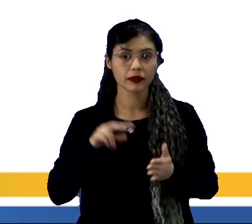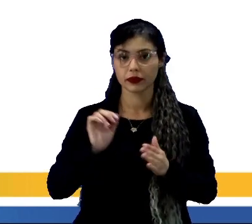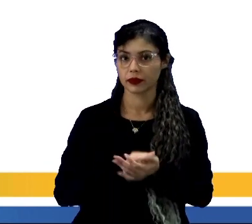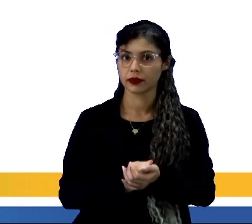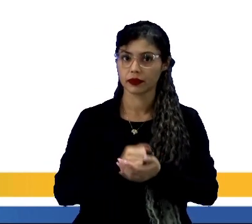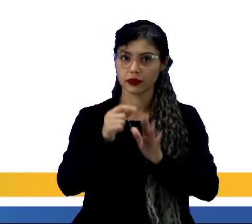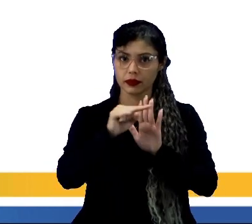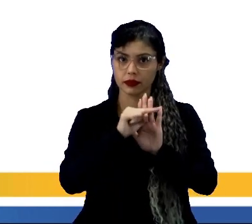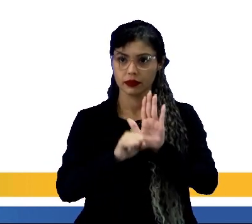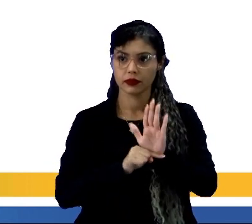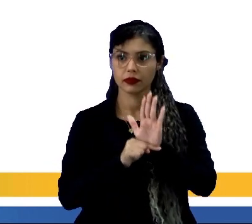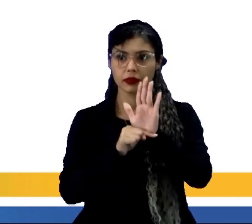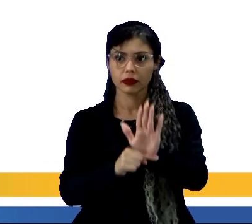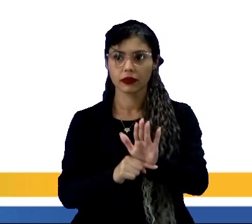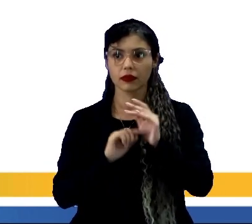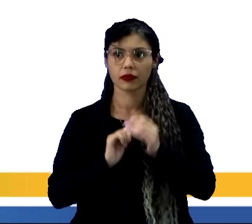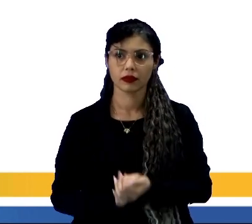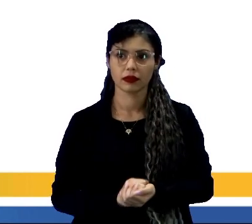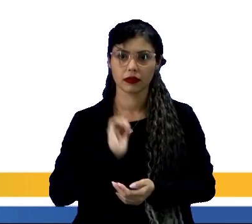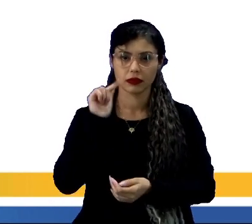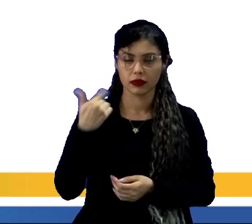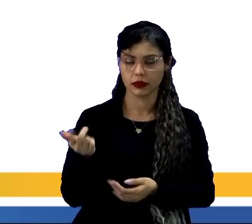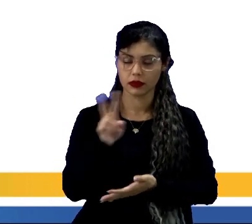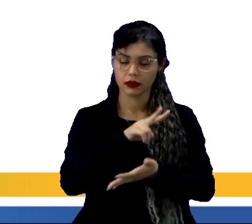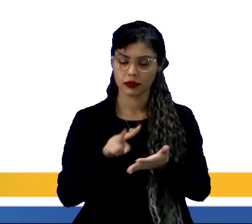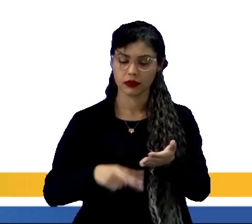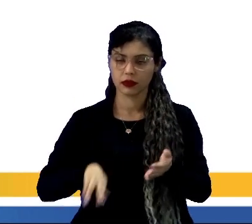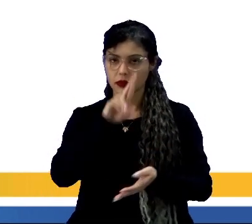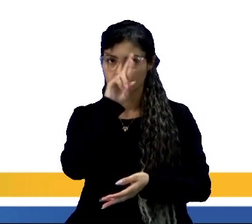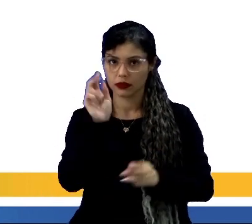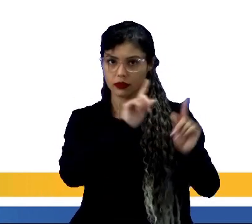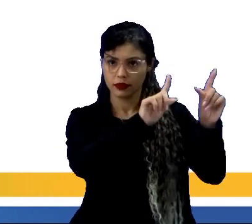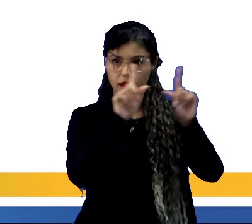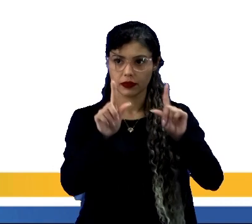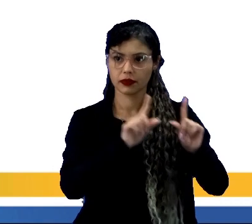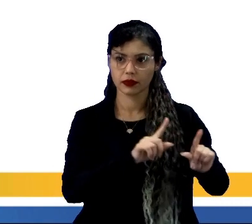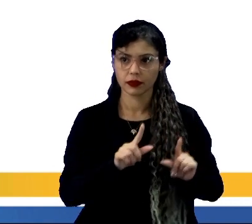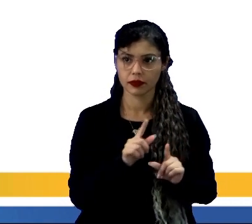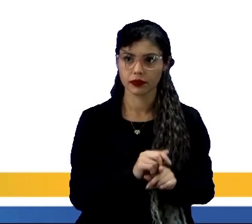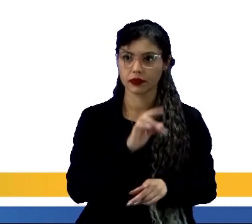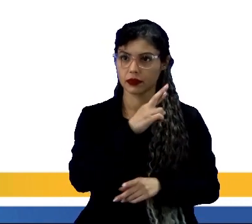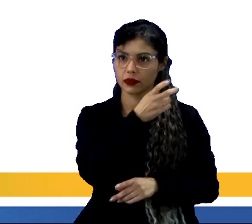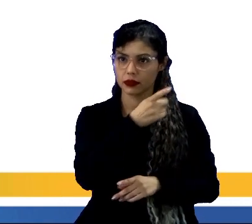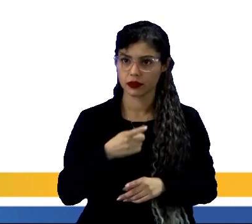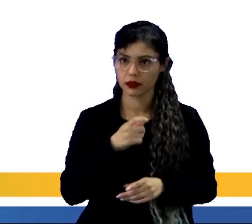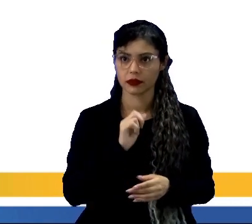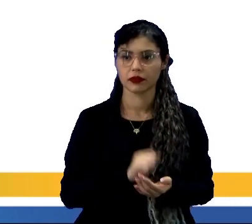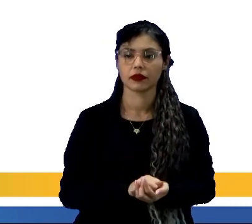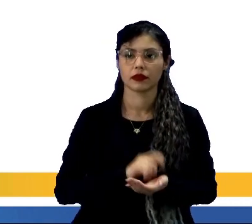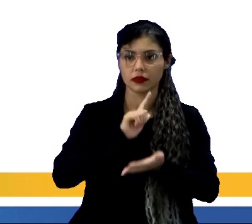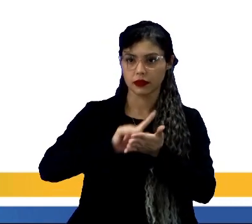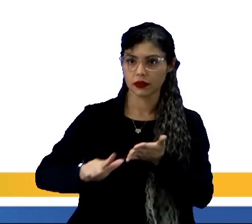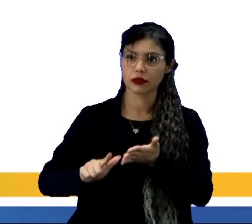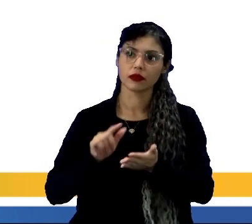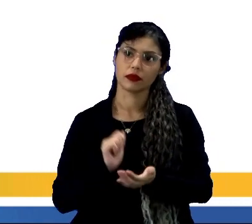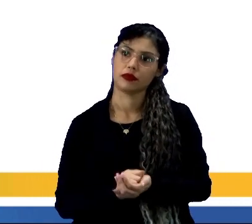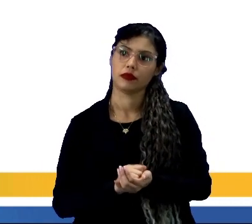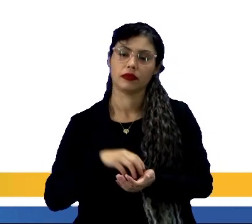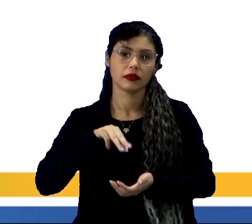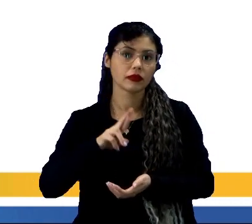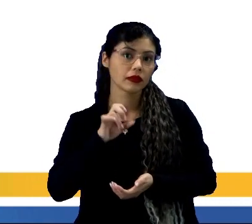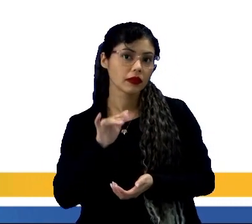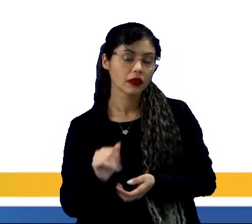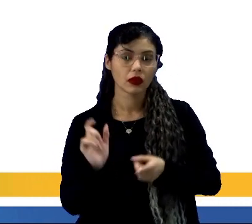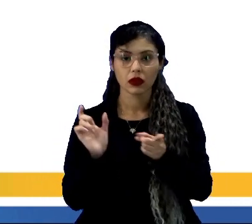Considerando o verbete apresentado e após a leitura da história em quadrinhos, Rex, em Tá Limpo, a palavra